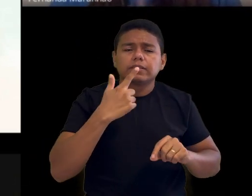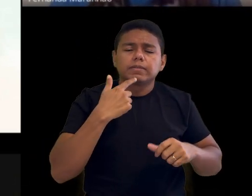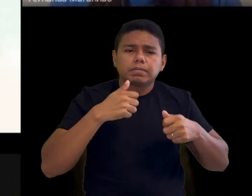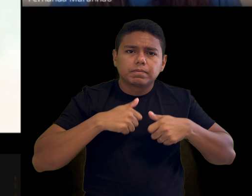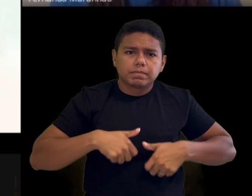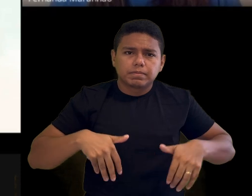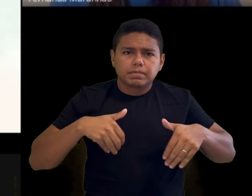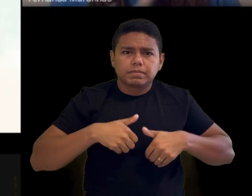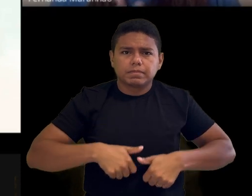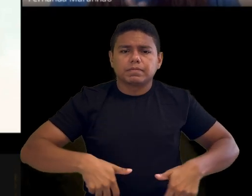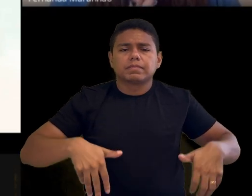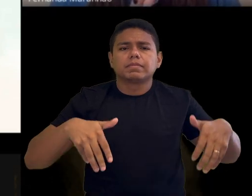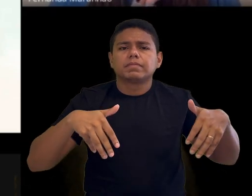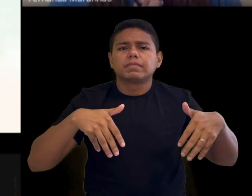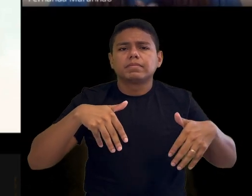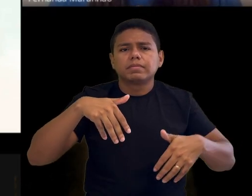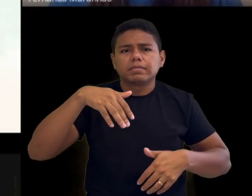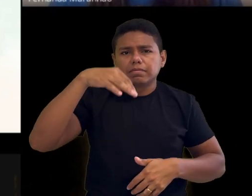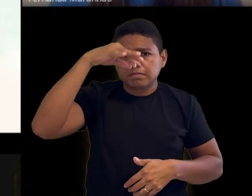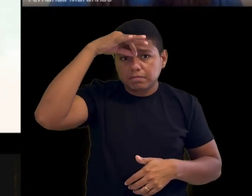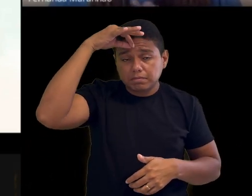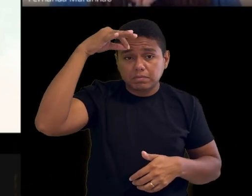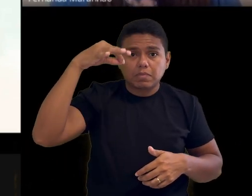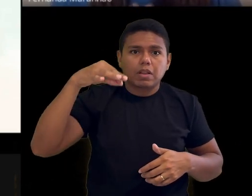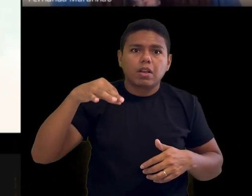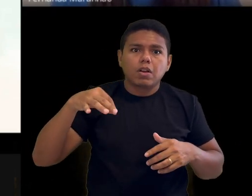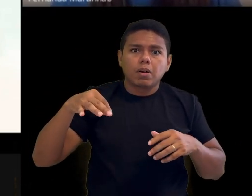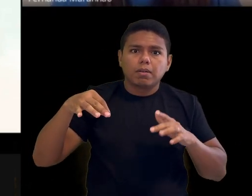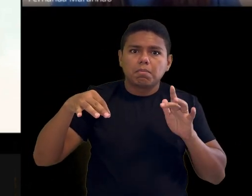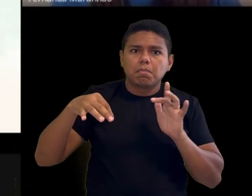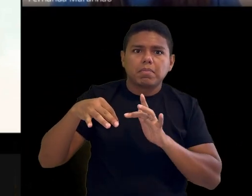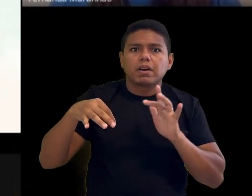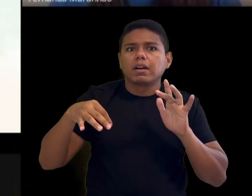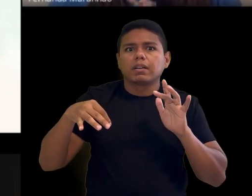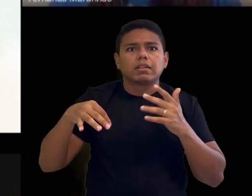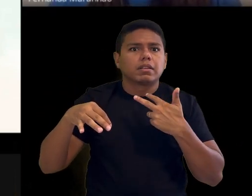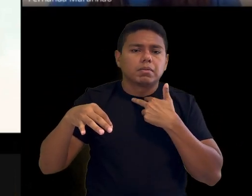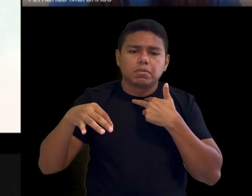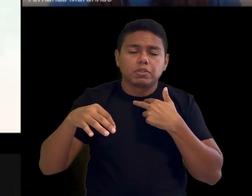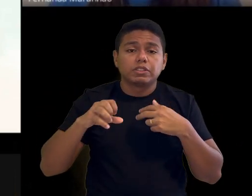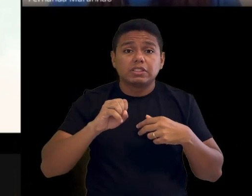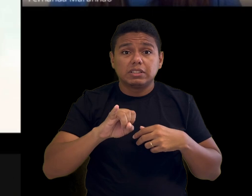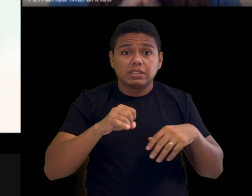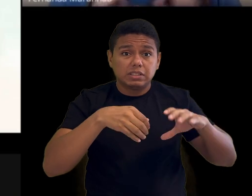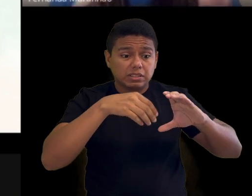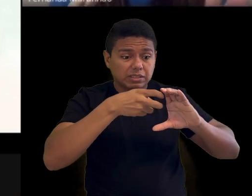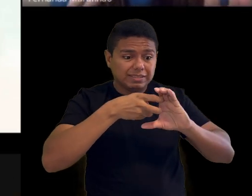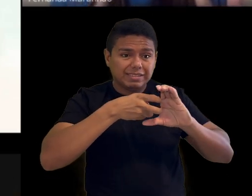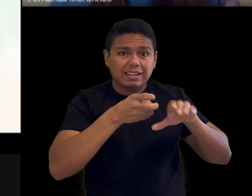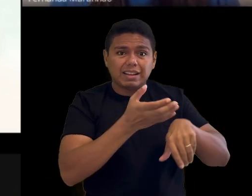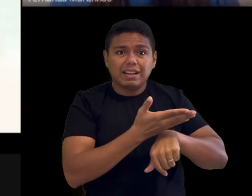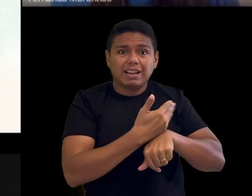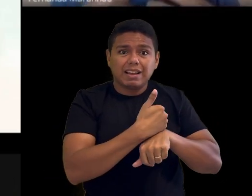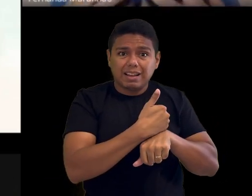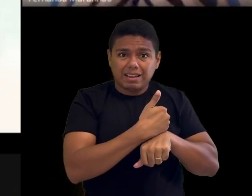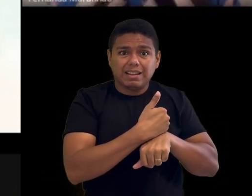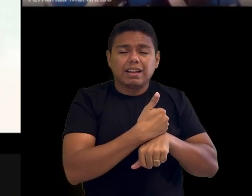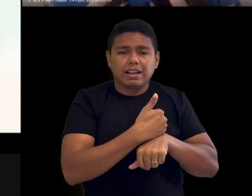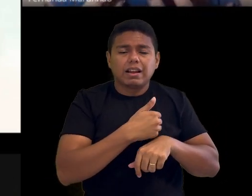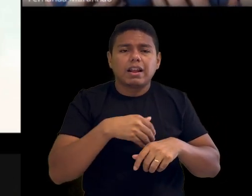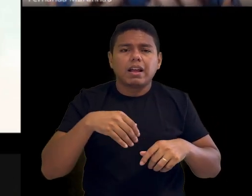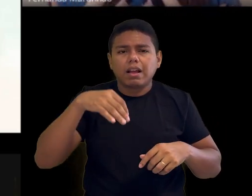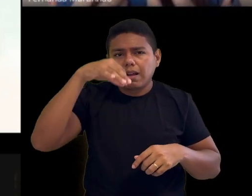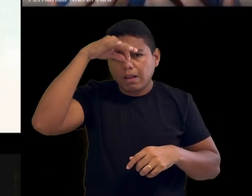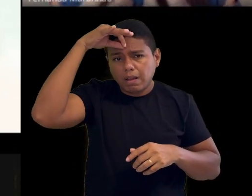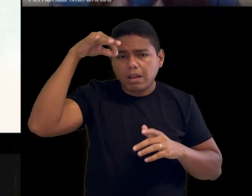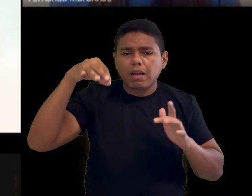toque vaginal, porque em se tratando de uma placenta prévia, em que o colo esteja pérvio, o toque vaginal vai, na verdade, aumentar o sangramento